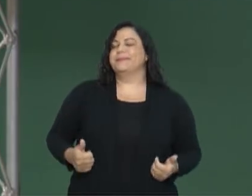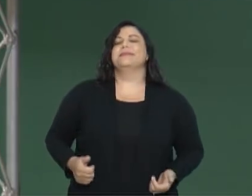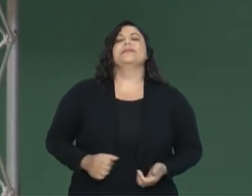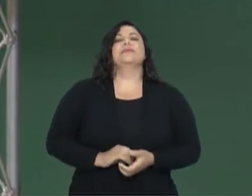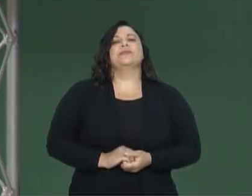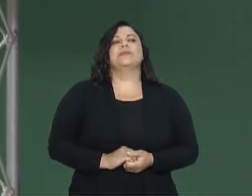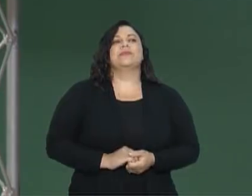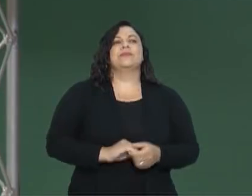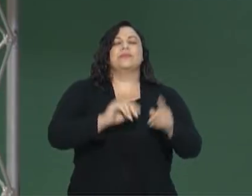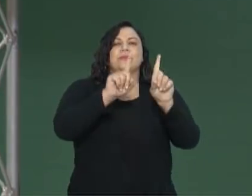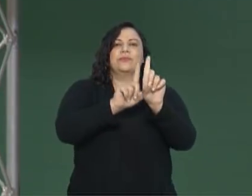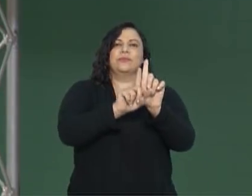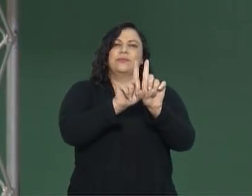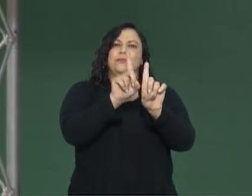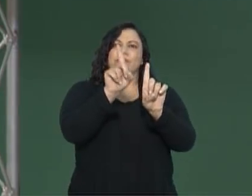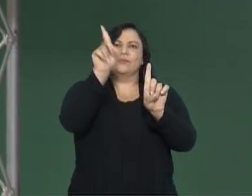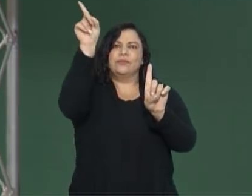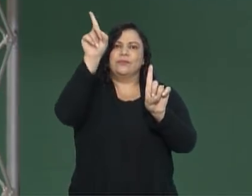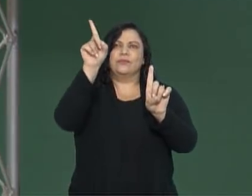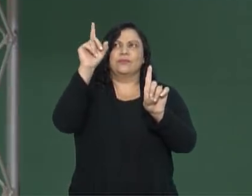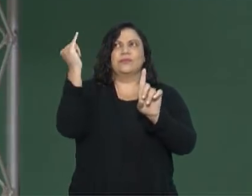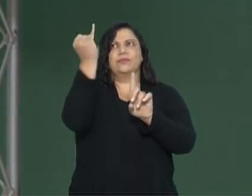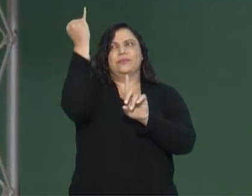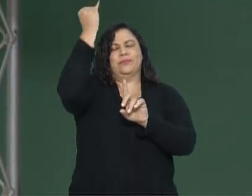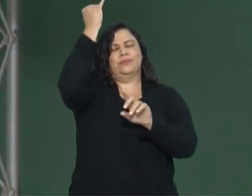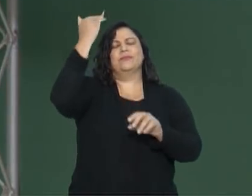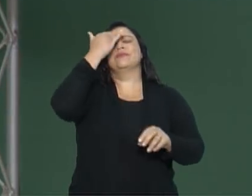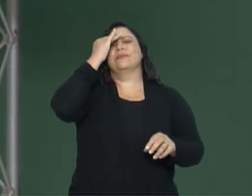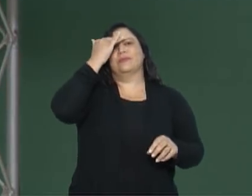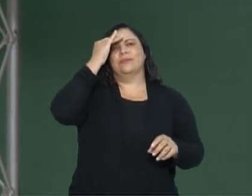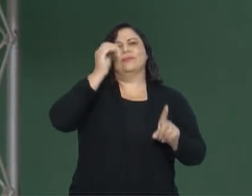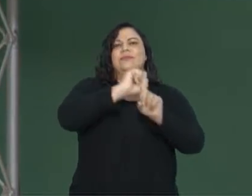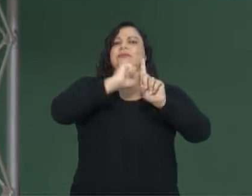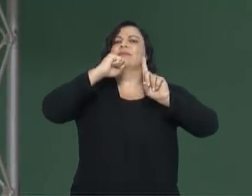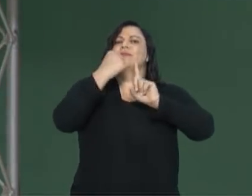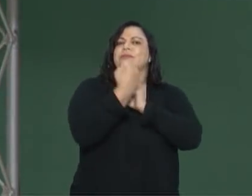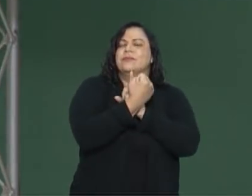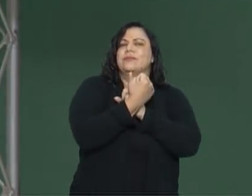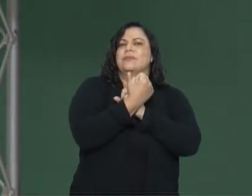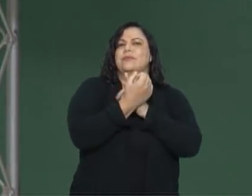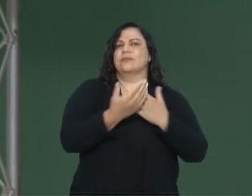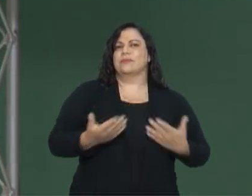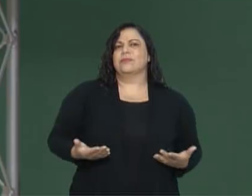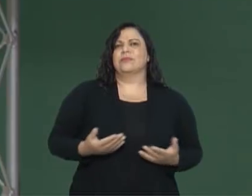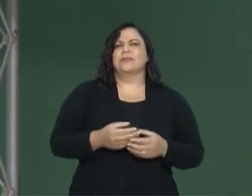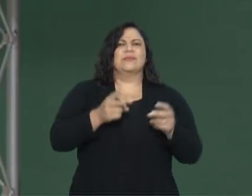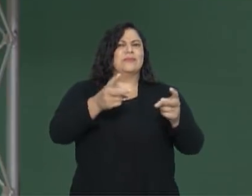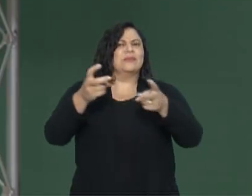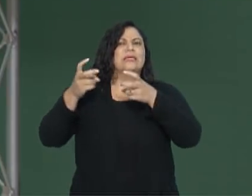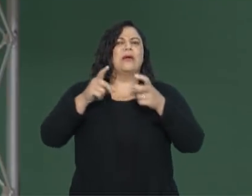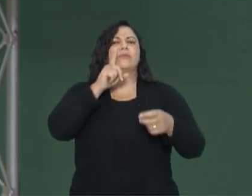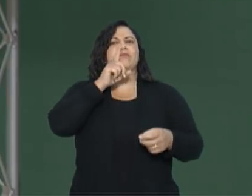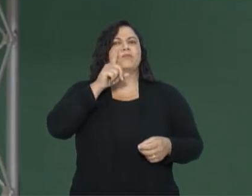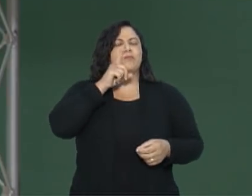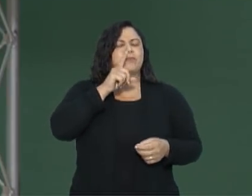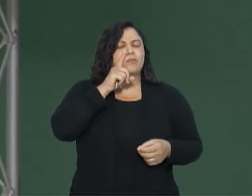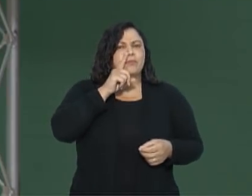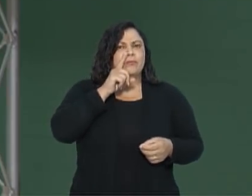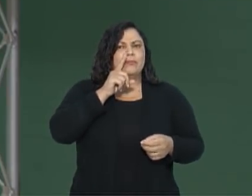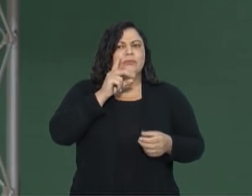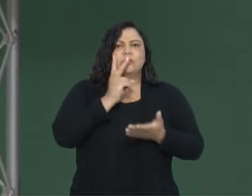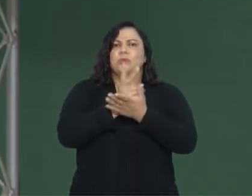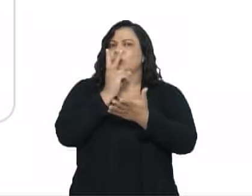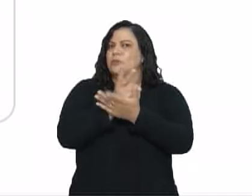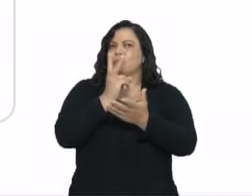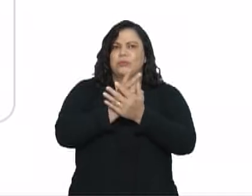é fundamental para entendermos a questão social. Notaram que os Estados Unidos não deixou de crescer,